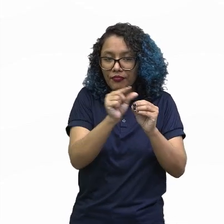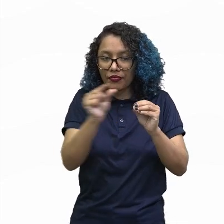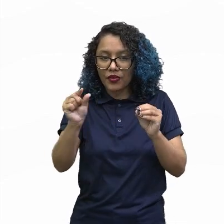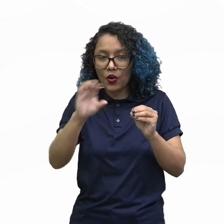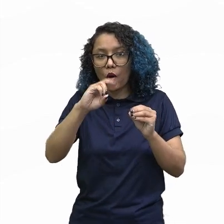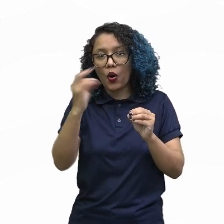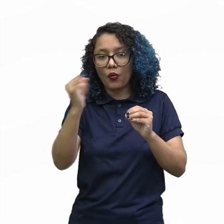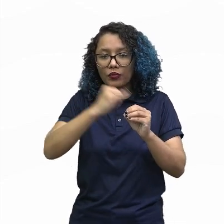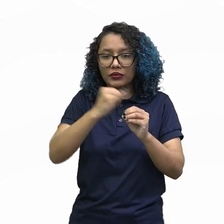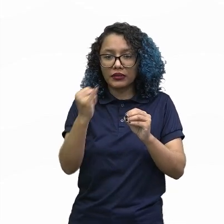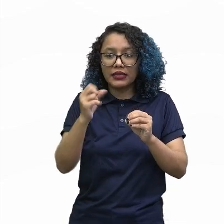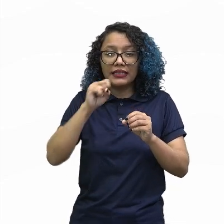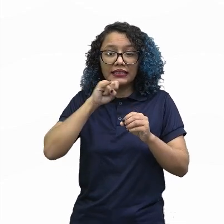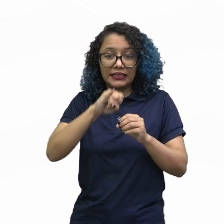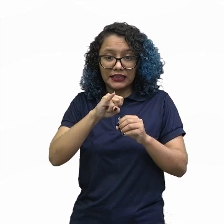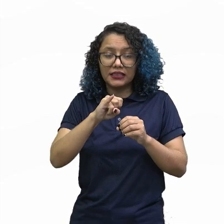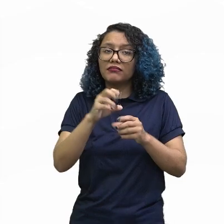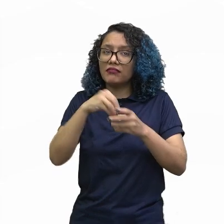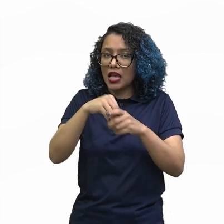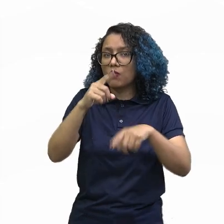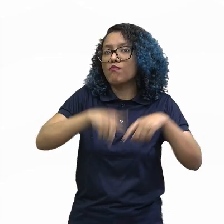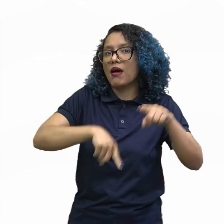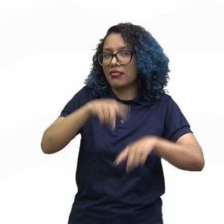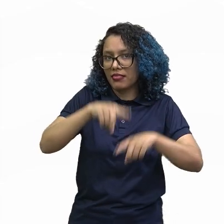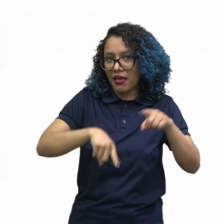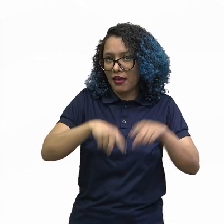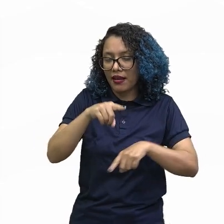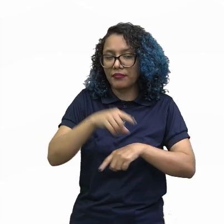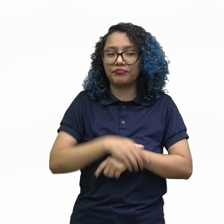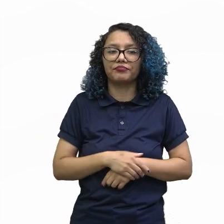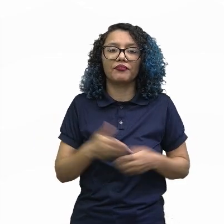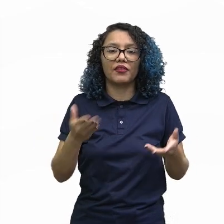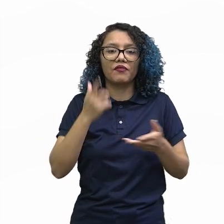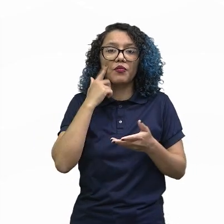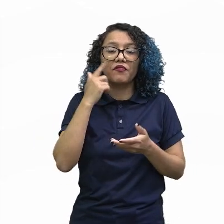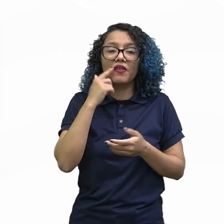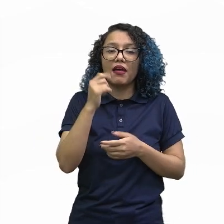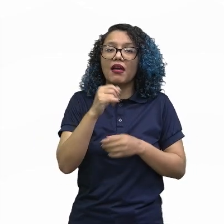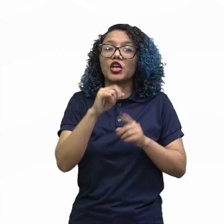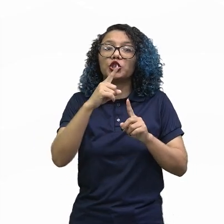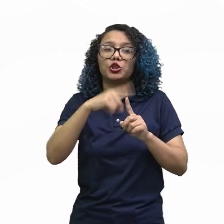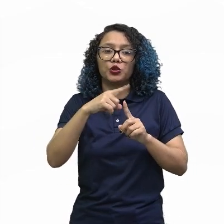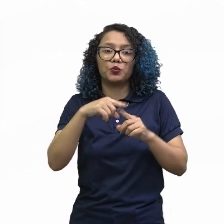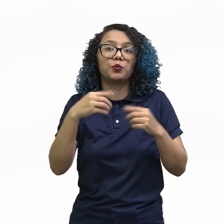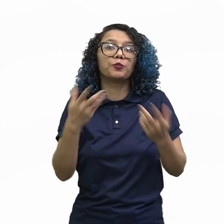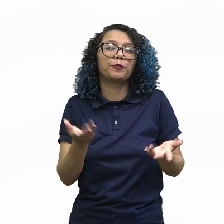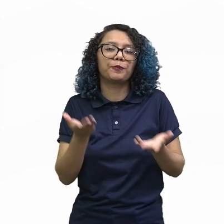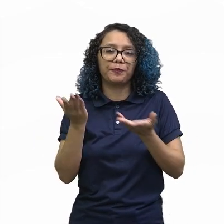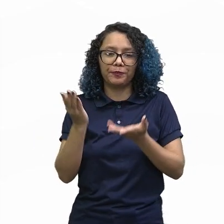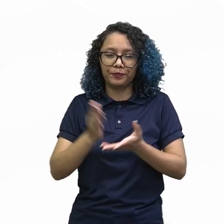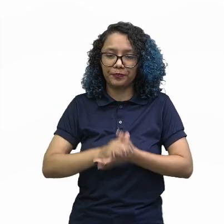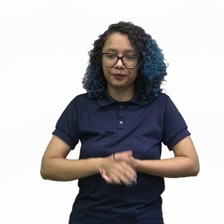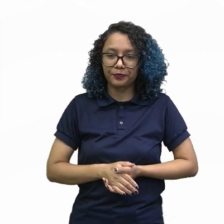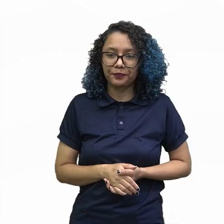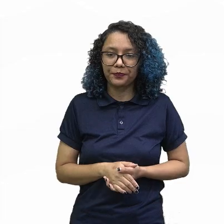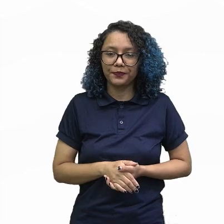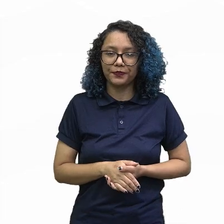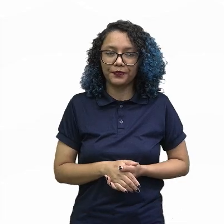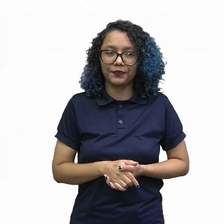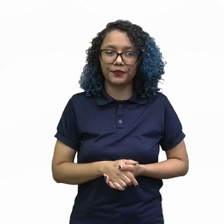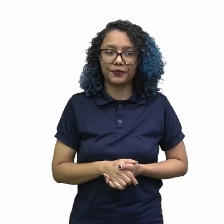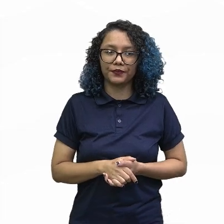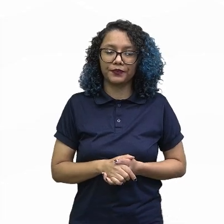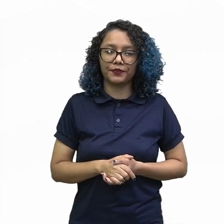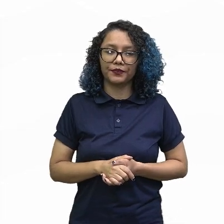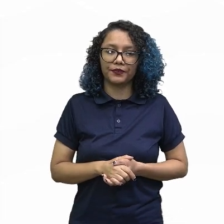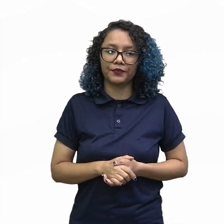que penetra a matéria. Vamos ver quais esses tipos de radiação? Olha só. Primeiro,